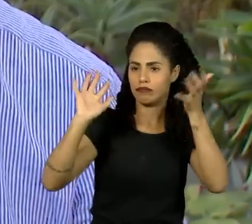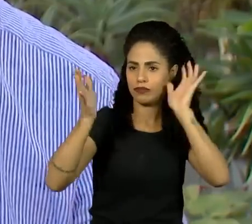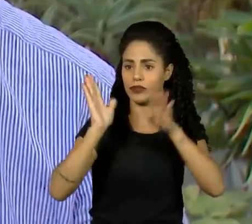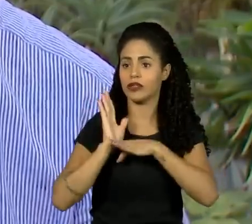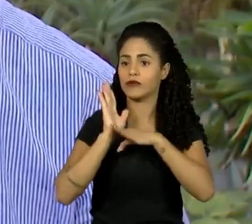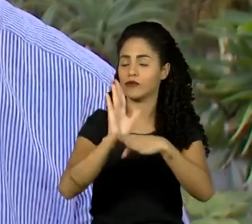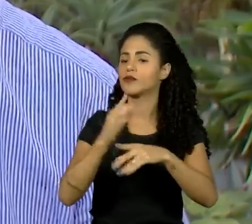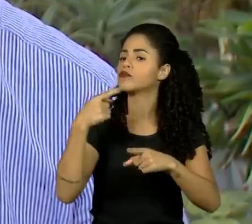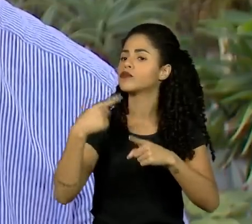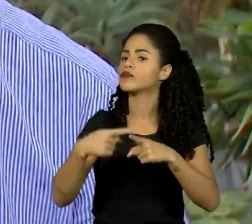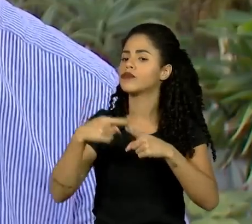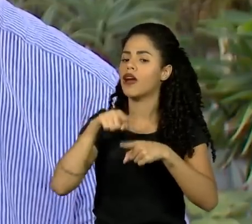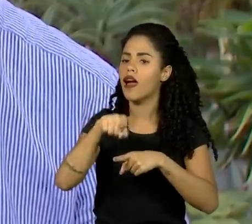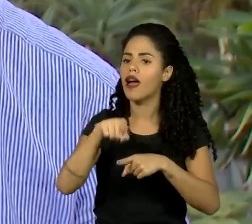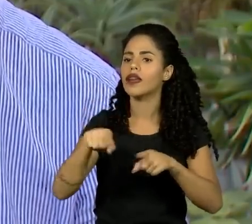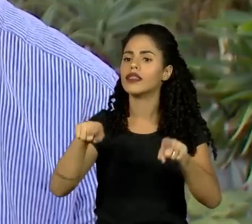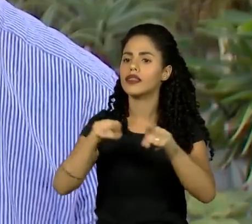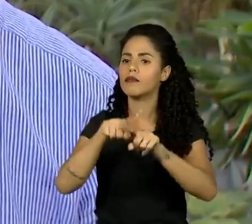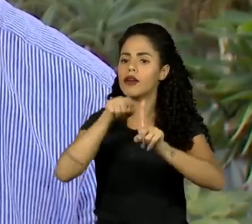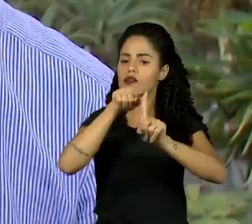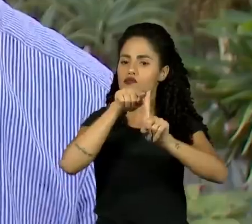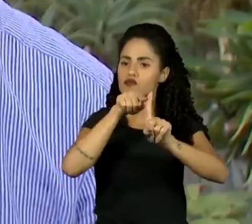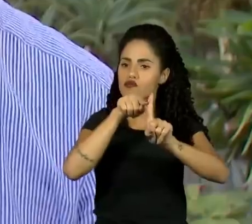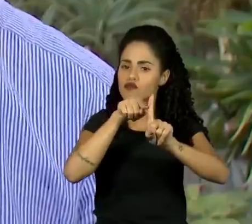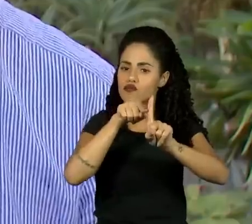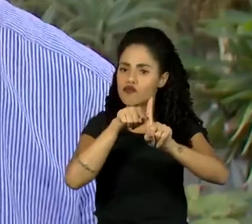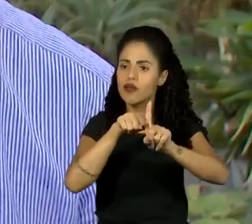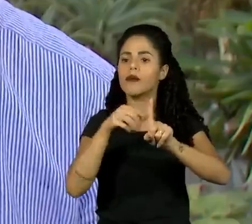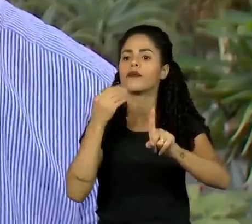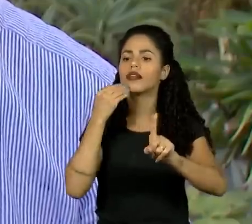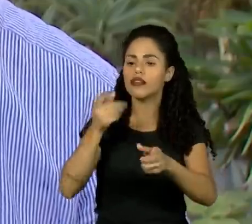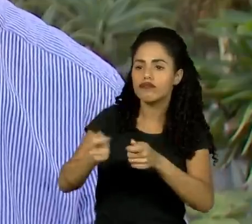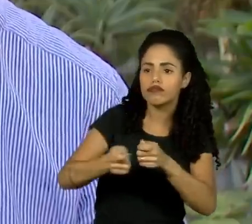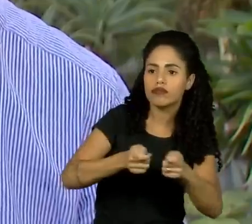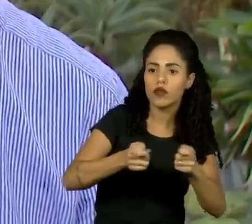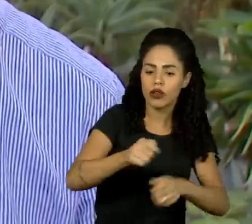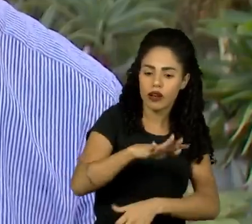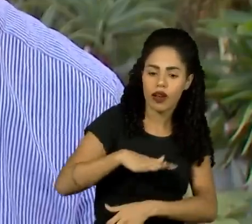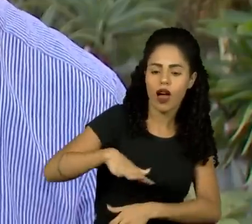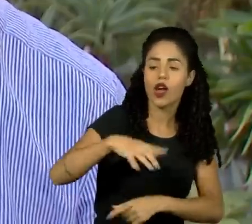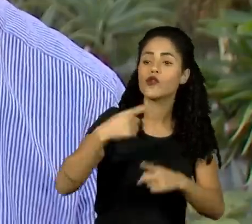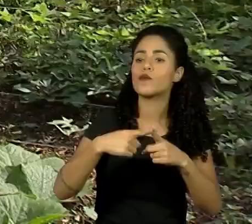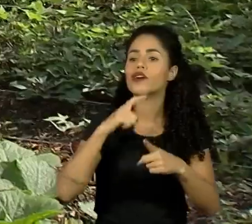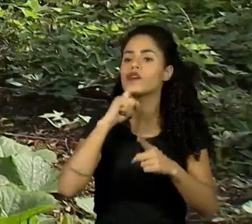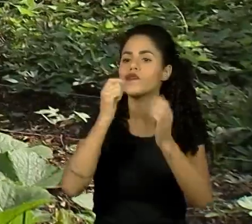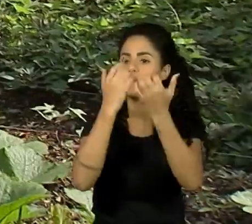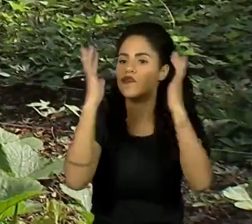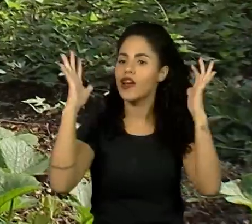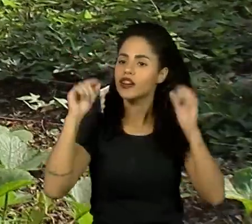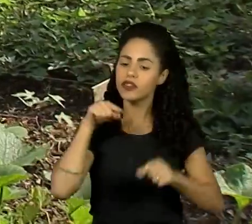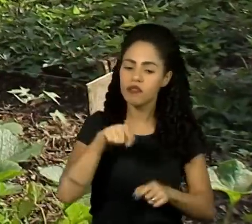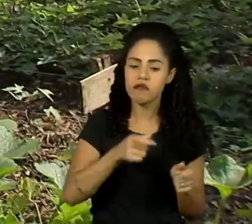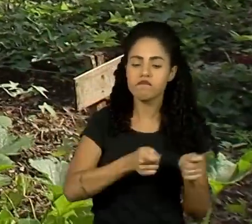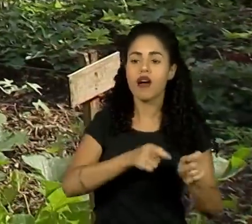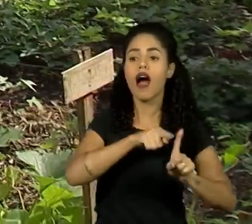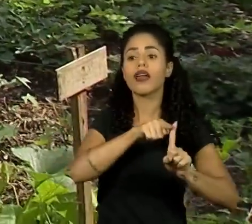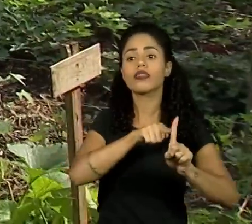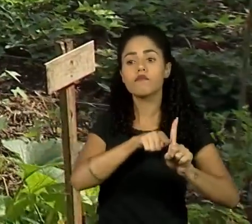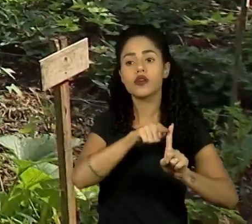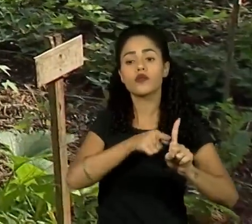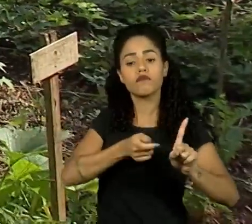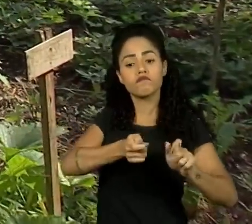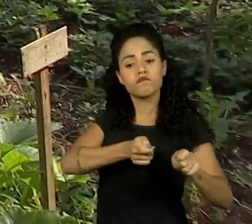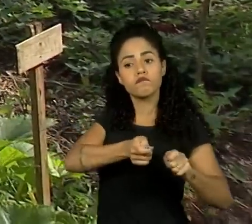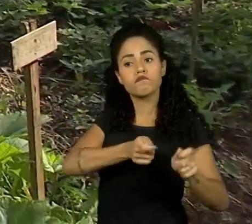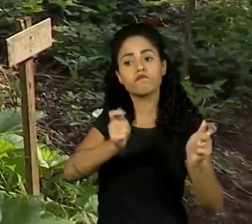né? Um deles é a diminuição da temperatura, né, ao redor da horta, porque você traz mais vegetação, né, você traz mais verde